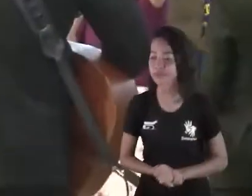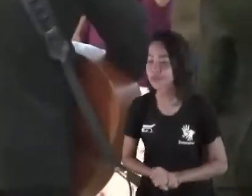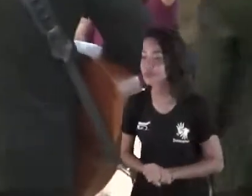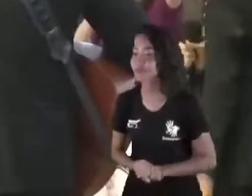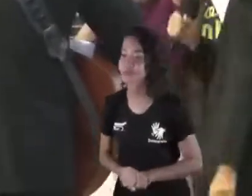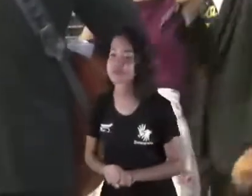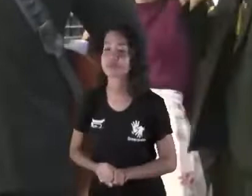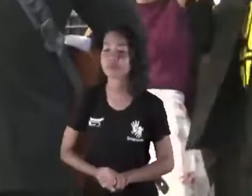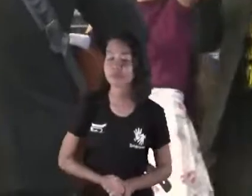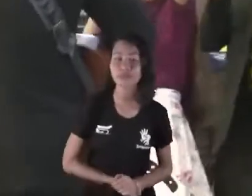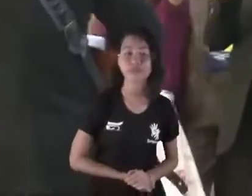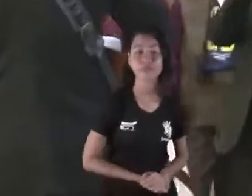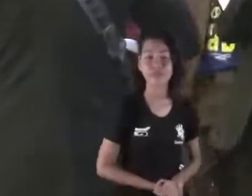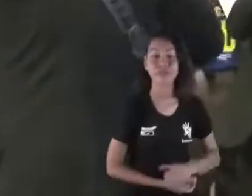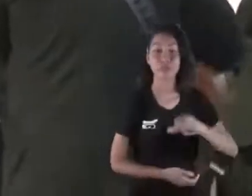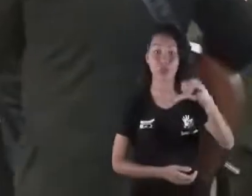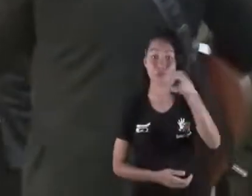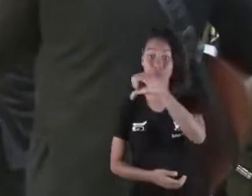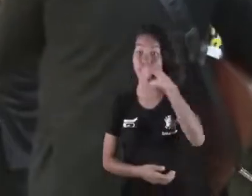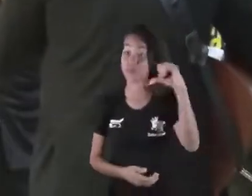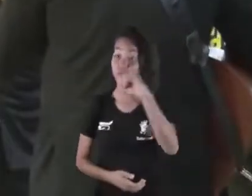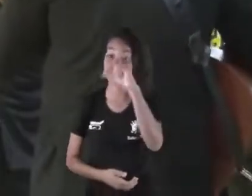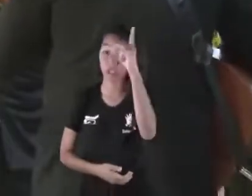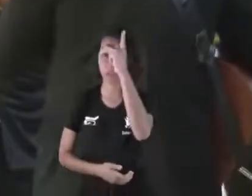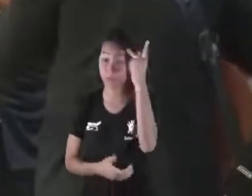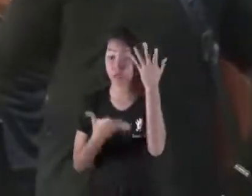Cadê a 99?